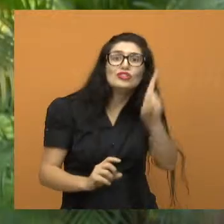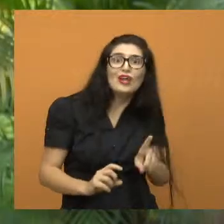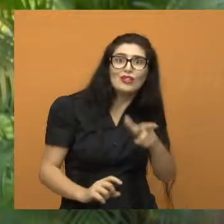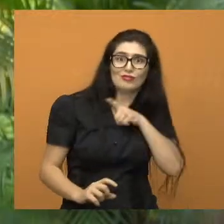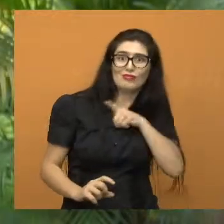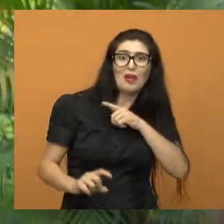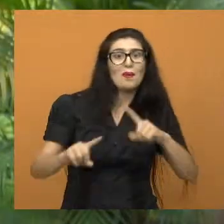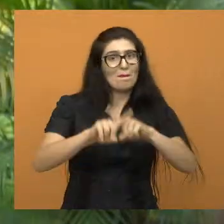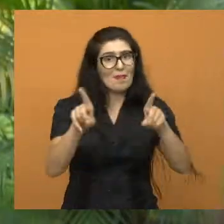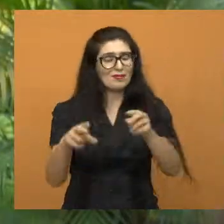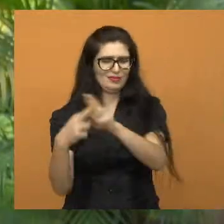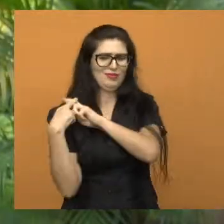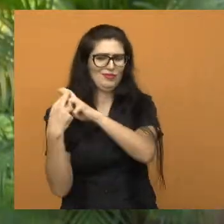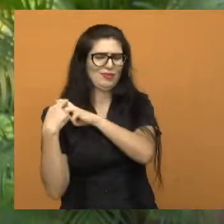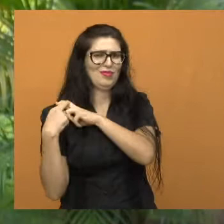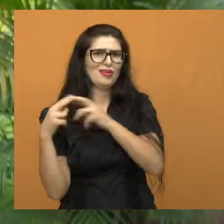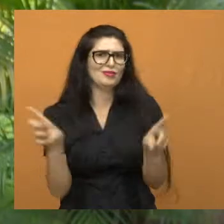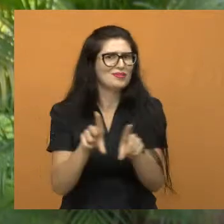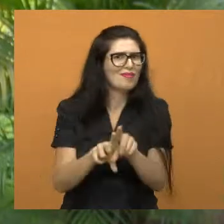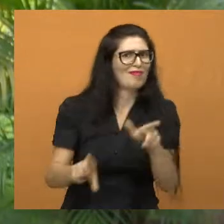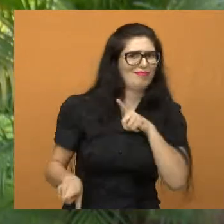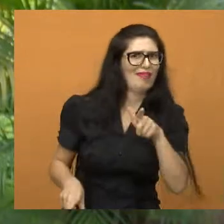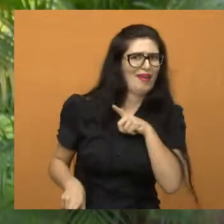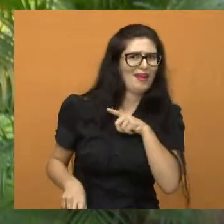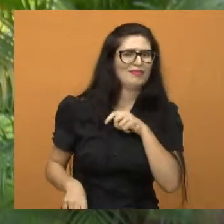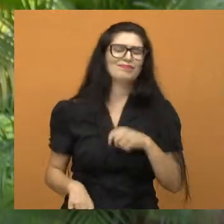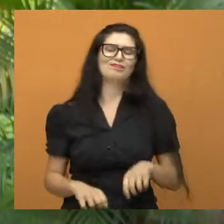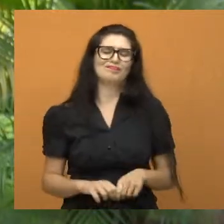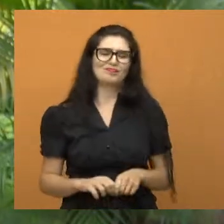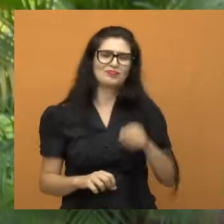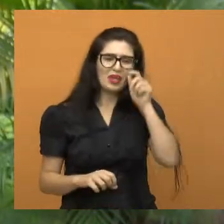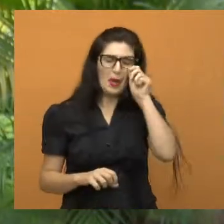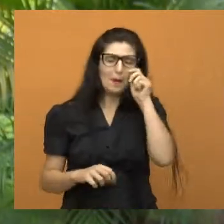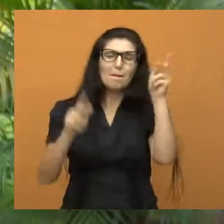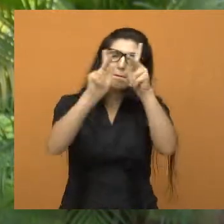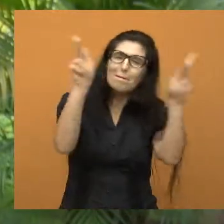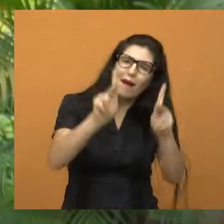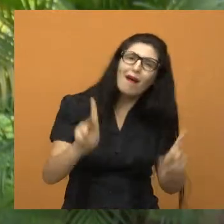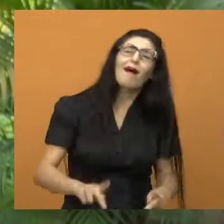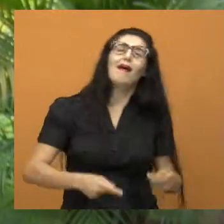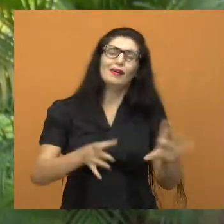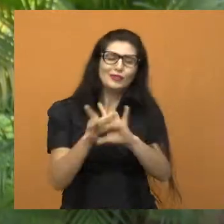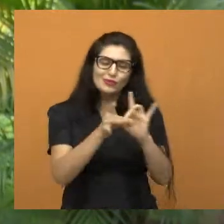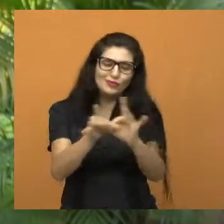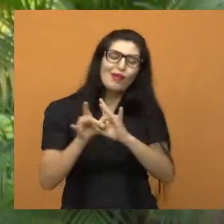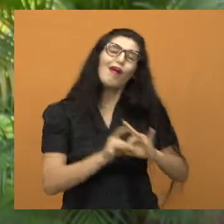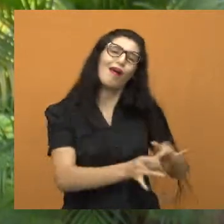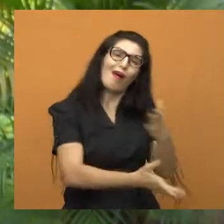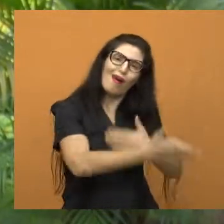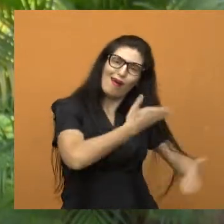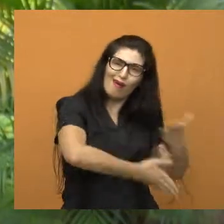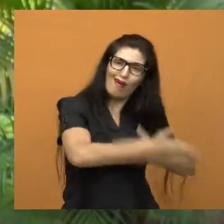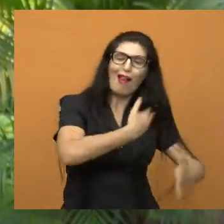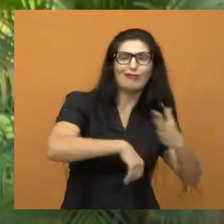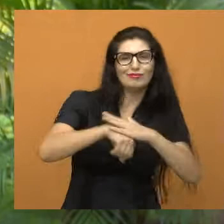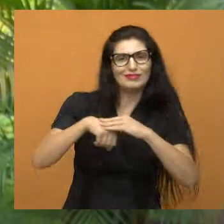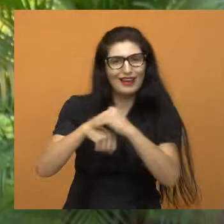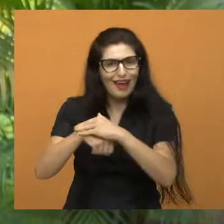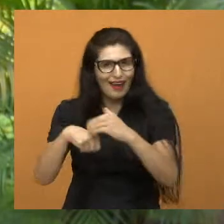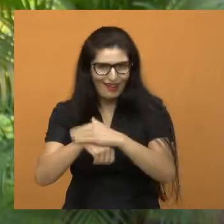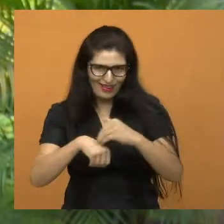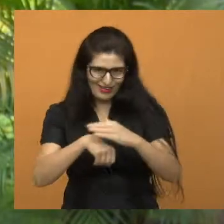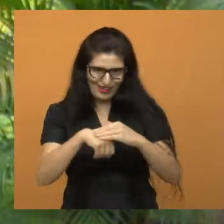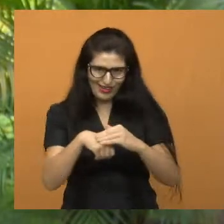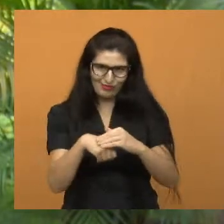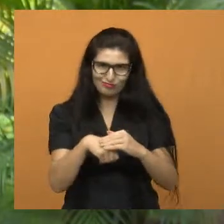A partir dessas vivências de solidariedade, de paz, de sermos agentes da paz dentro dos